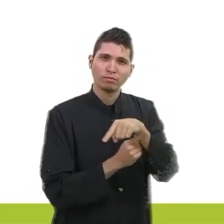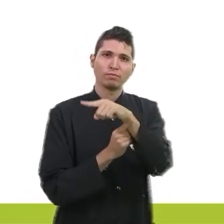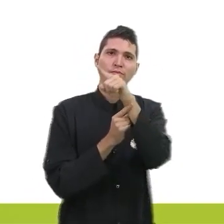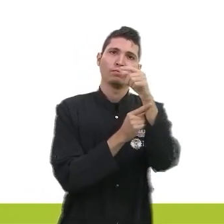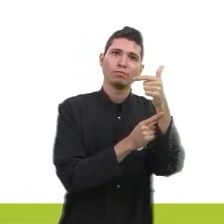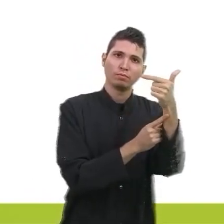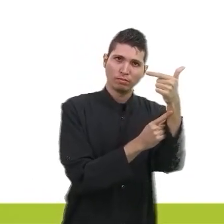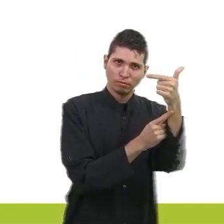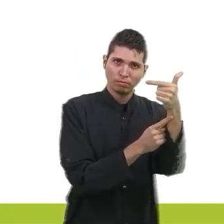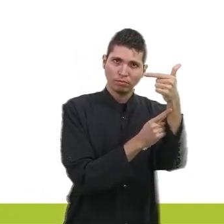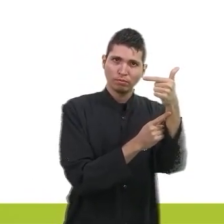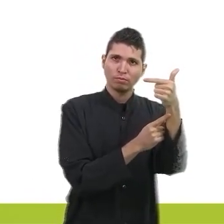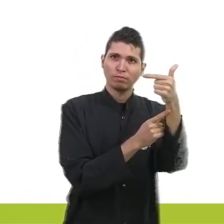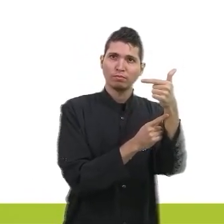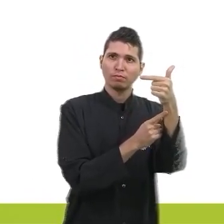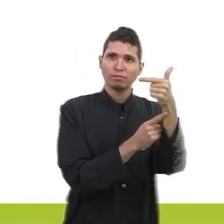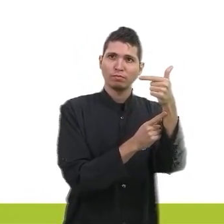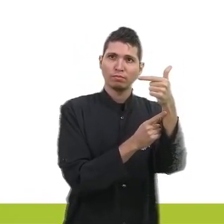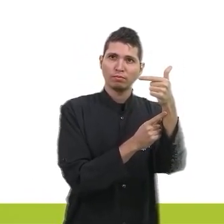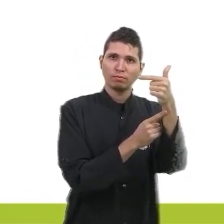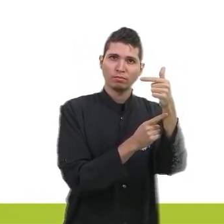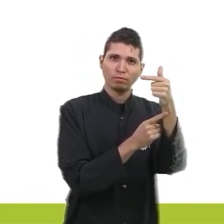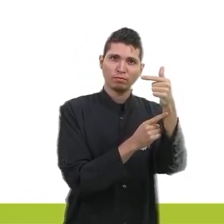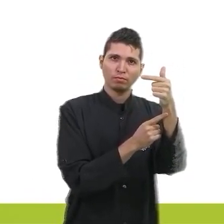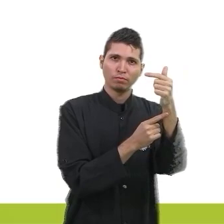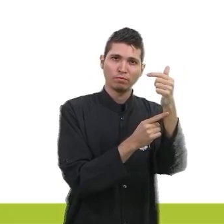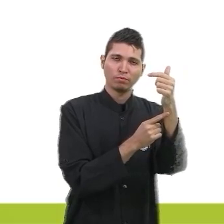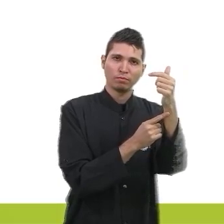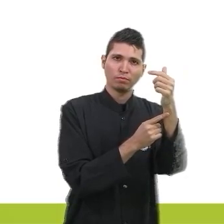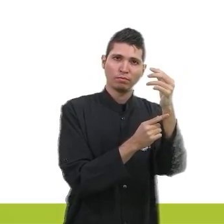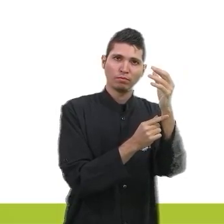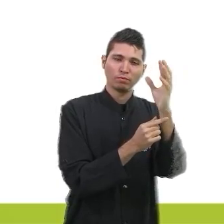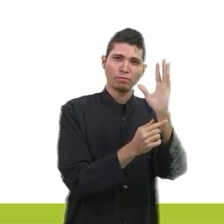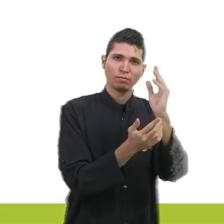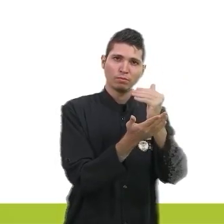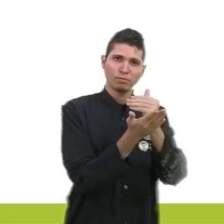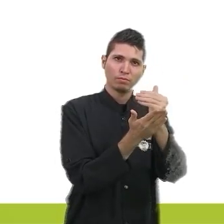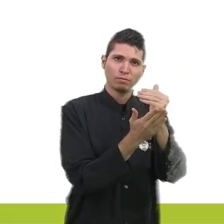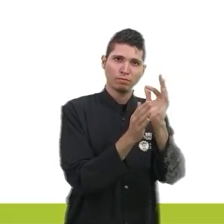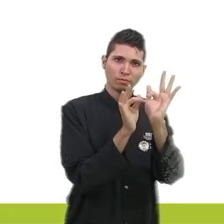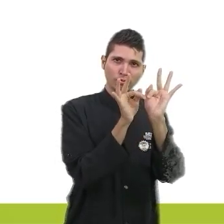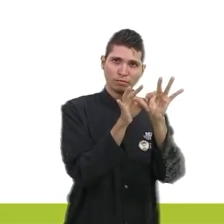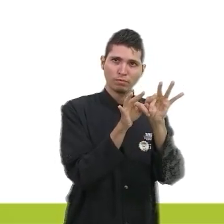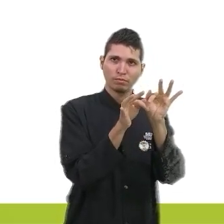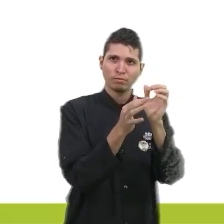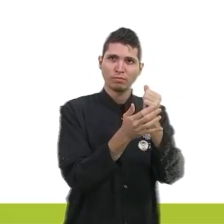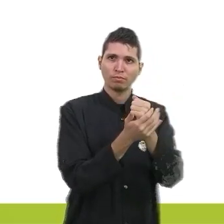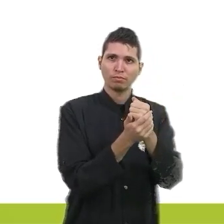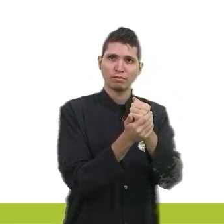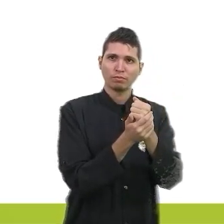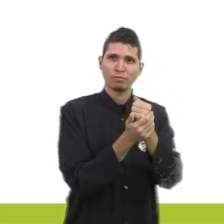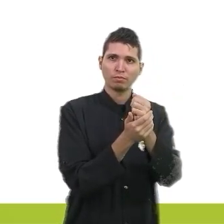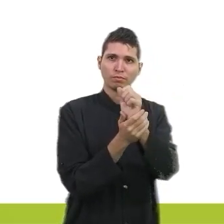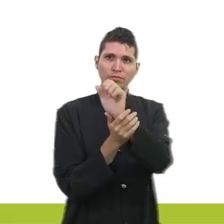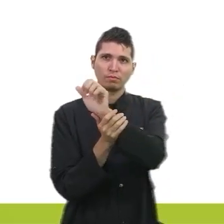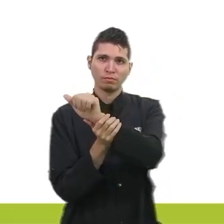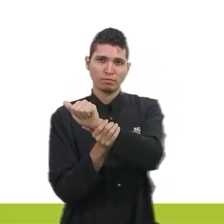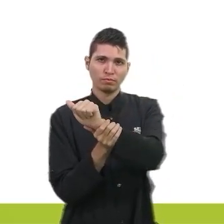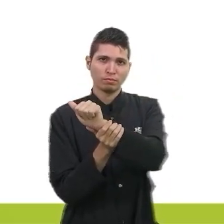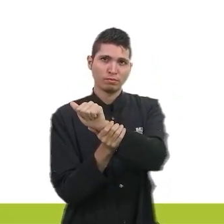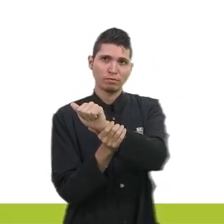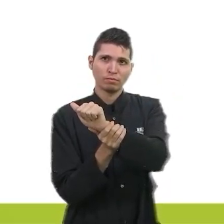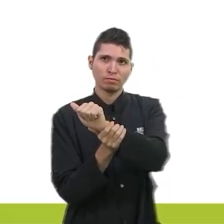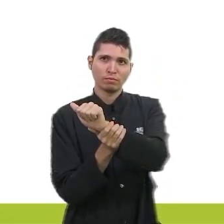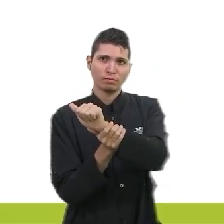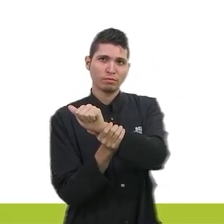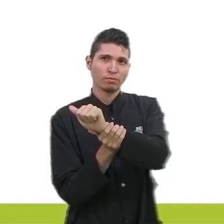bem aqui, o ponto, a extremidade final do arco, né? Digamos que aqui seja o ponto A e aqui seja o ponto P e eu ligo esse ponto